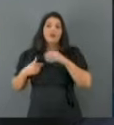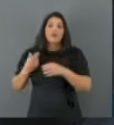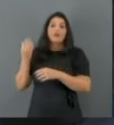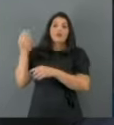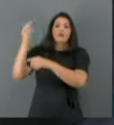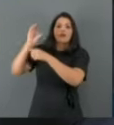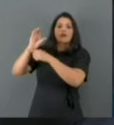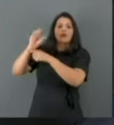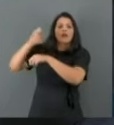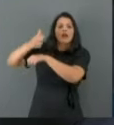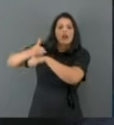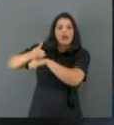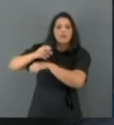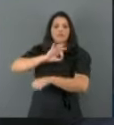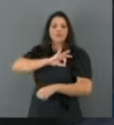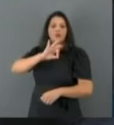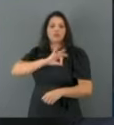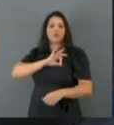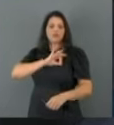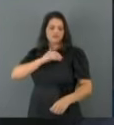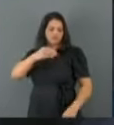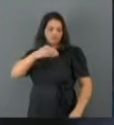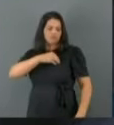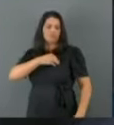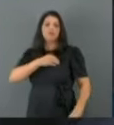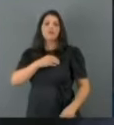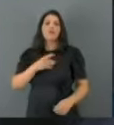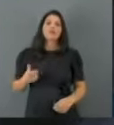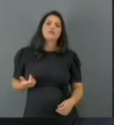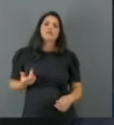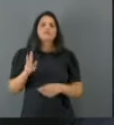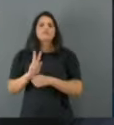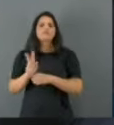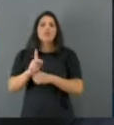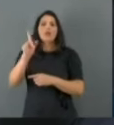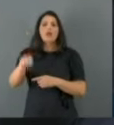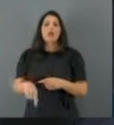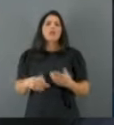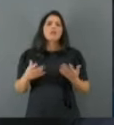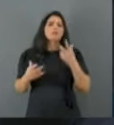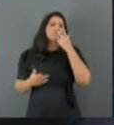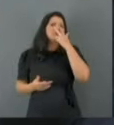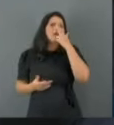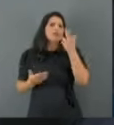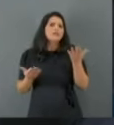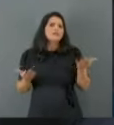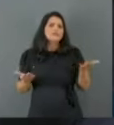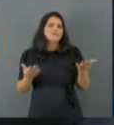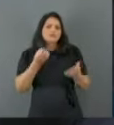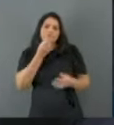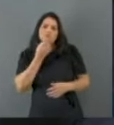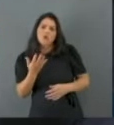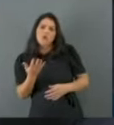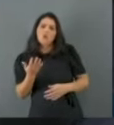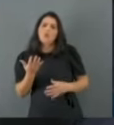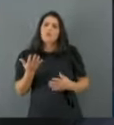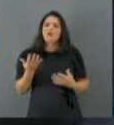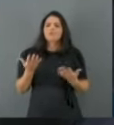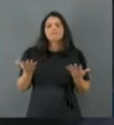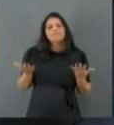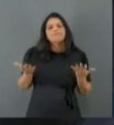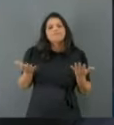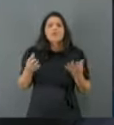corporais nos policiais, que é uma política pública, a meu ver, que pode ser válida, pode ser discutida, como